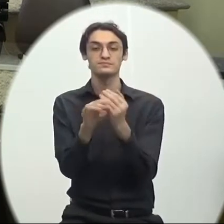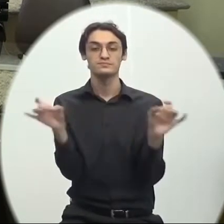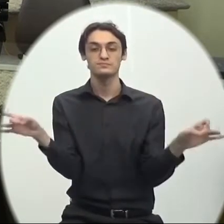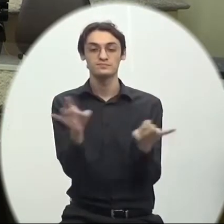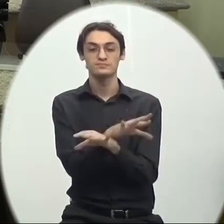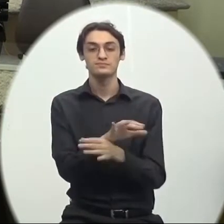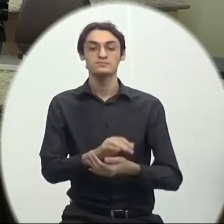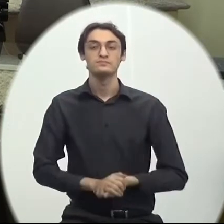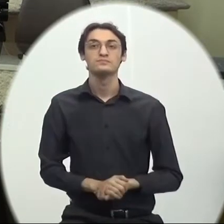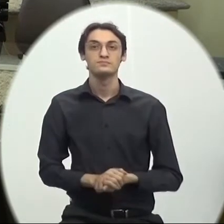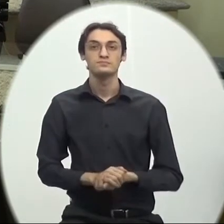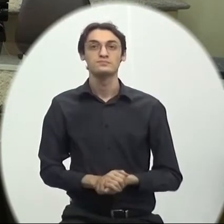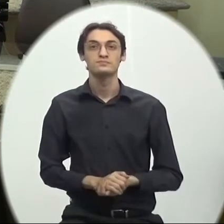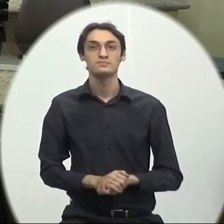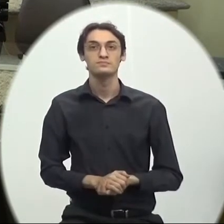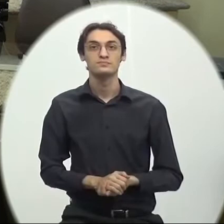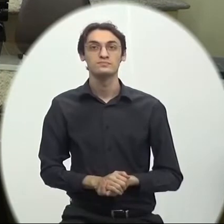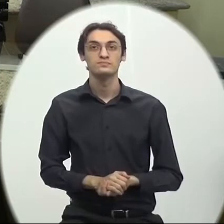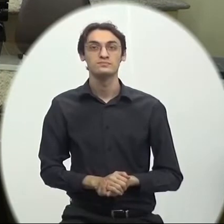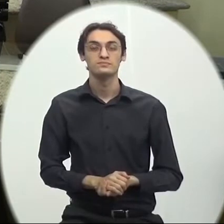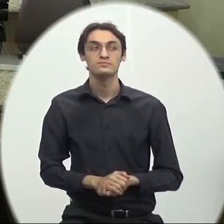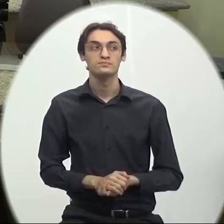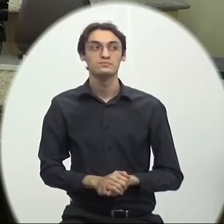isso, presidente.